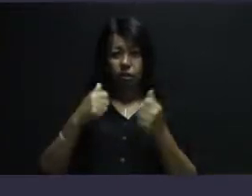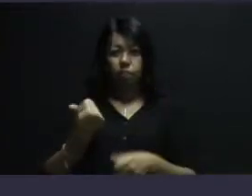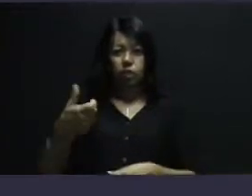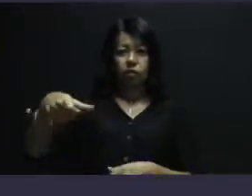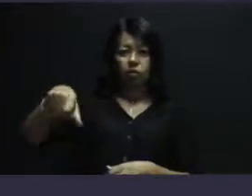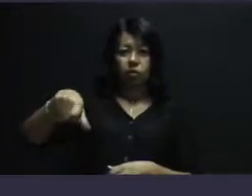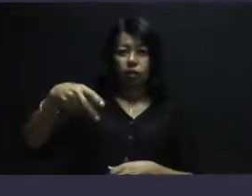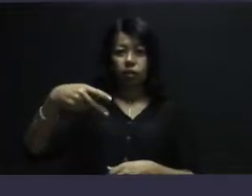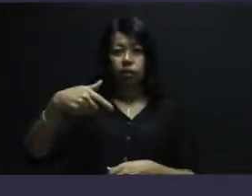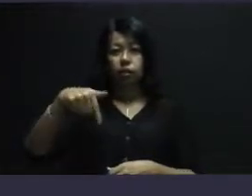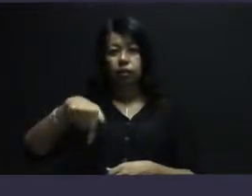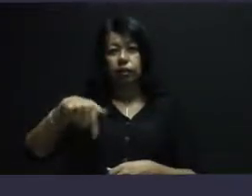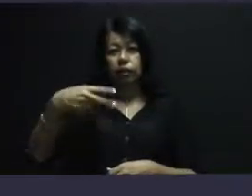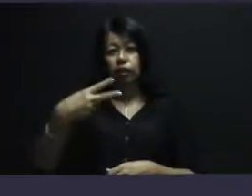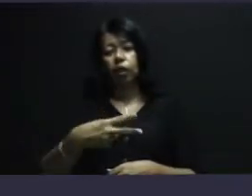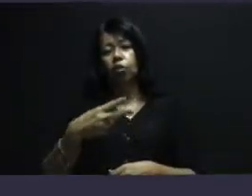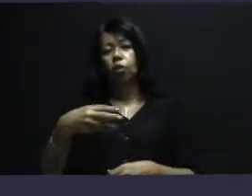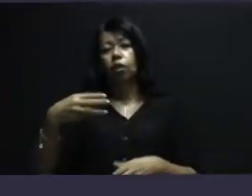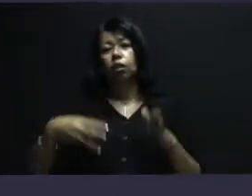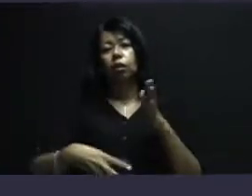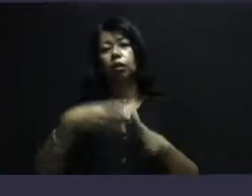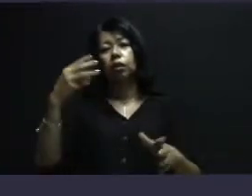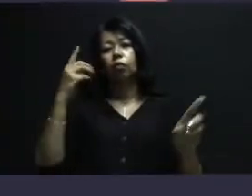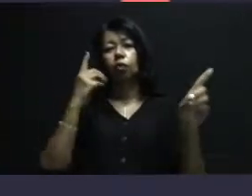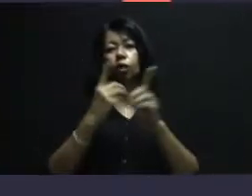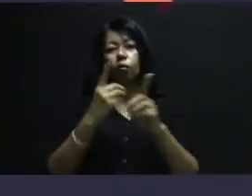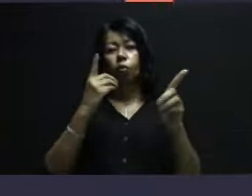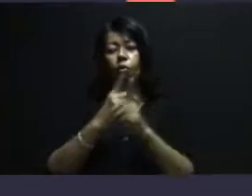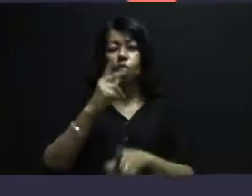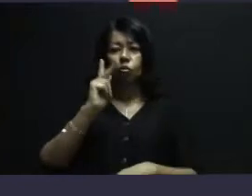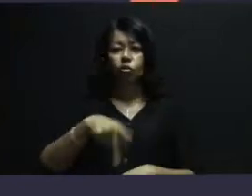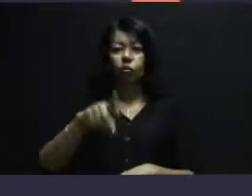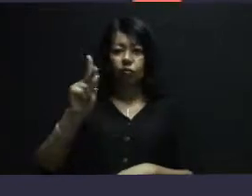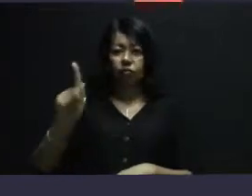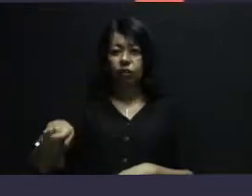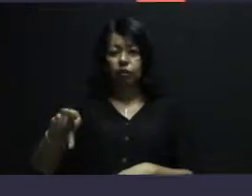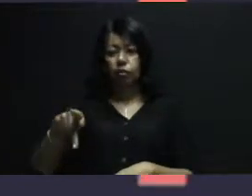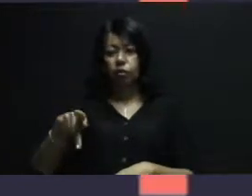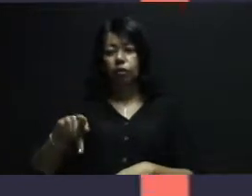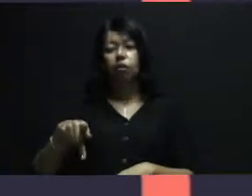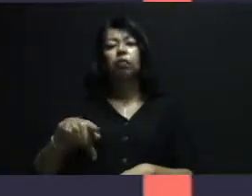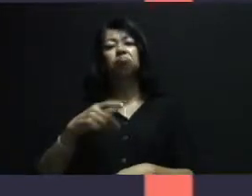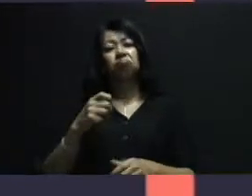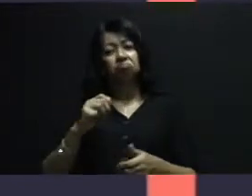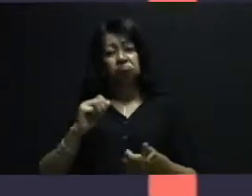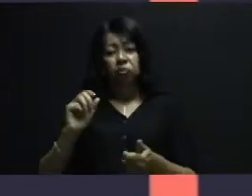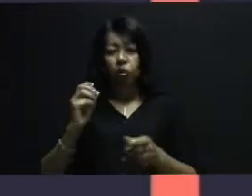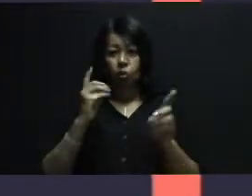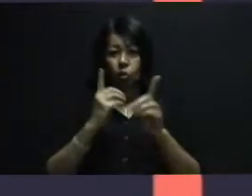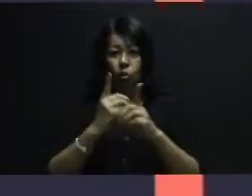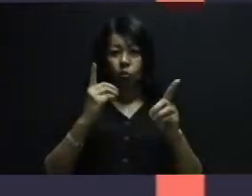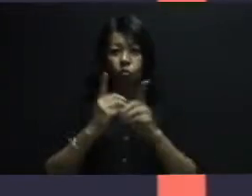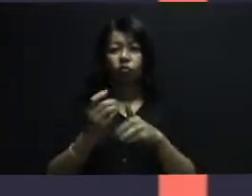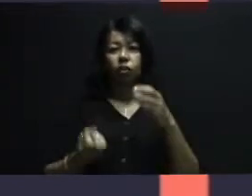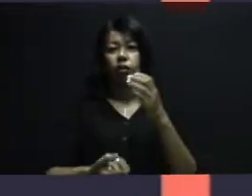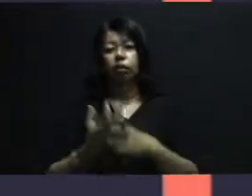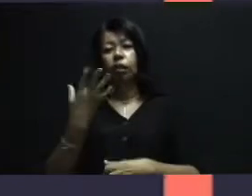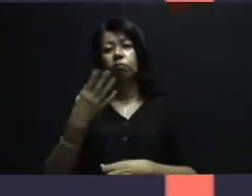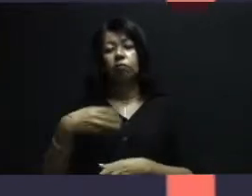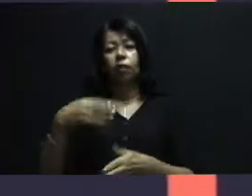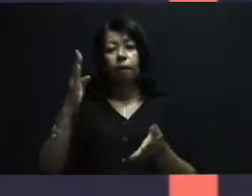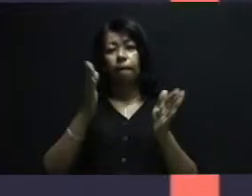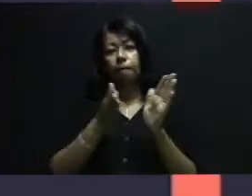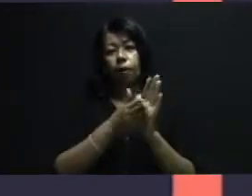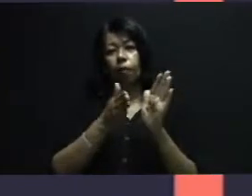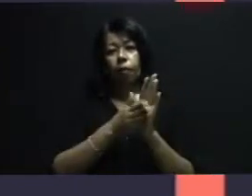1972, terceiro encontro de professores de educação física. Durante o evento, foi apresentada a proposta de criação dos Conselhos Federal